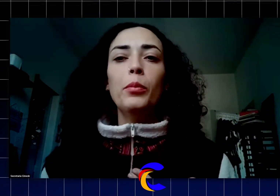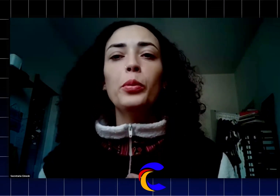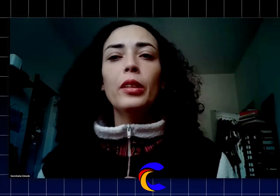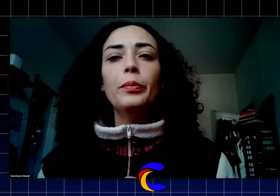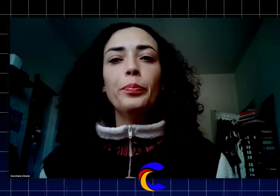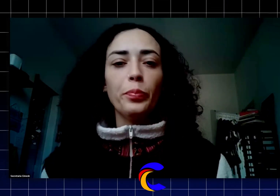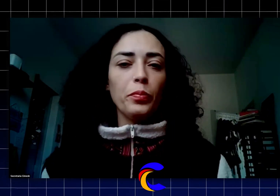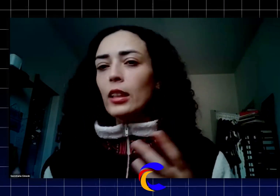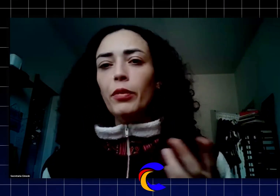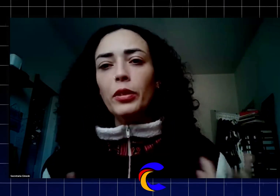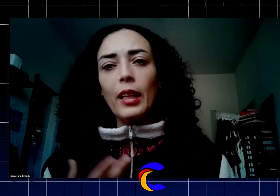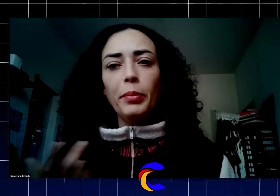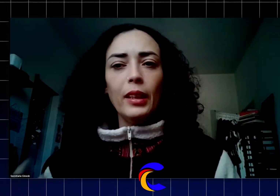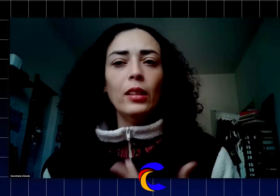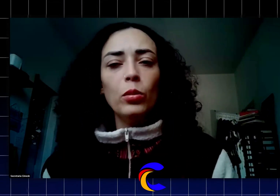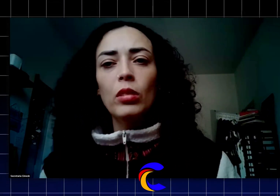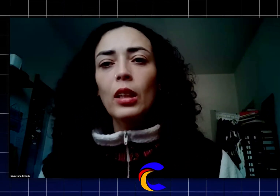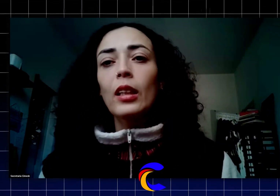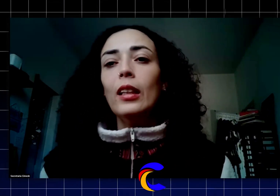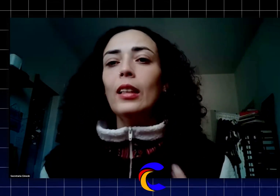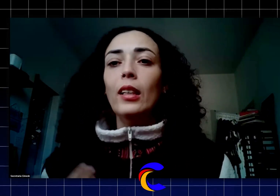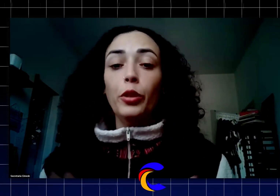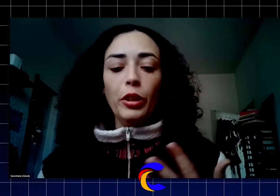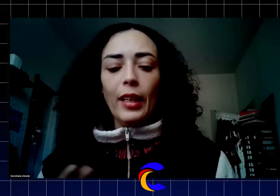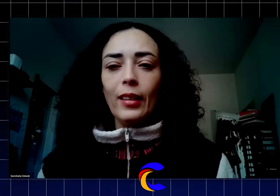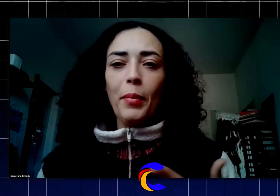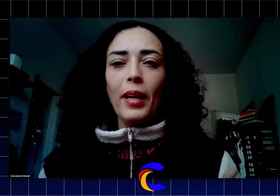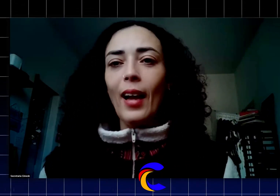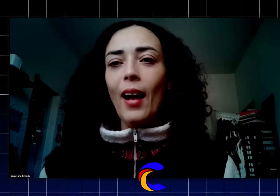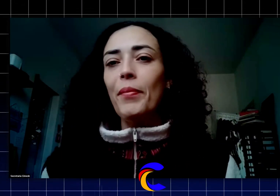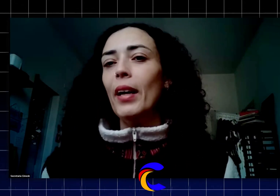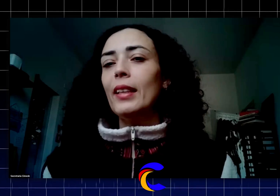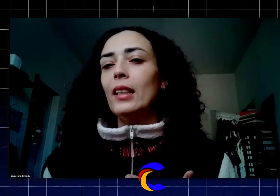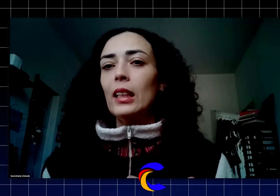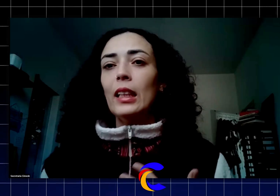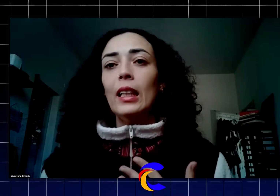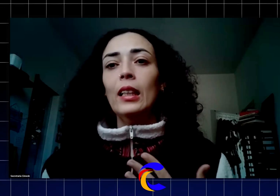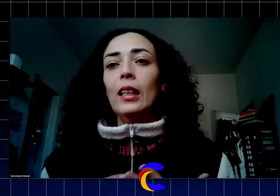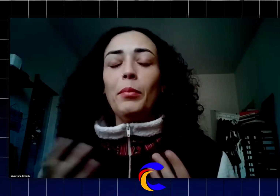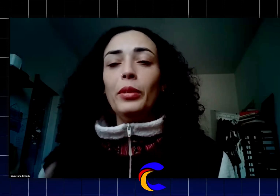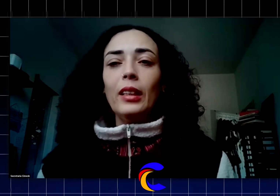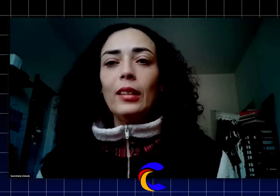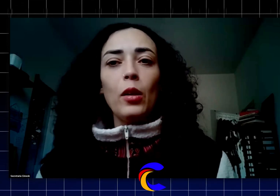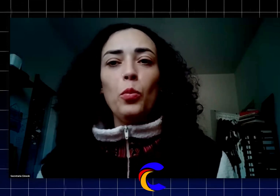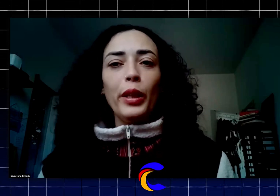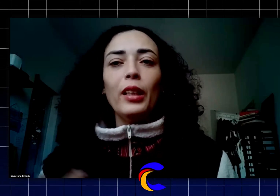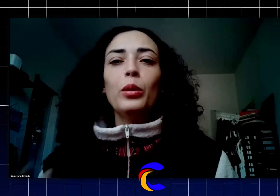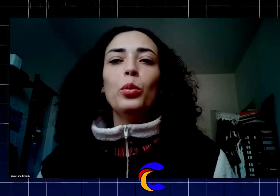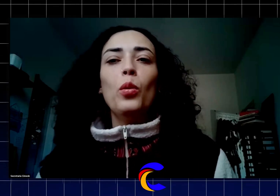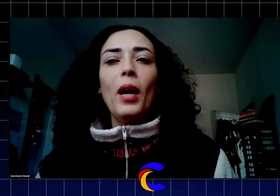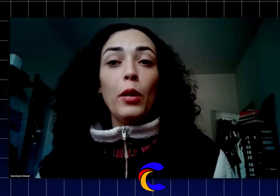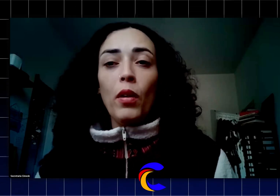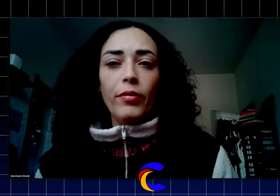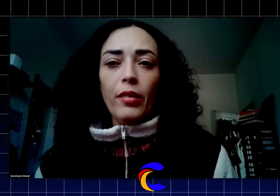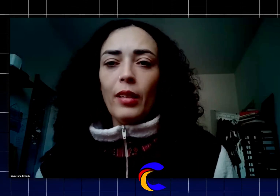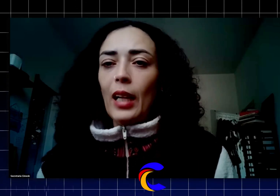que mudam, sinais que vão se adaptando. E aí a gente tem que também estar atenta, né, nessa mudança,